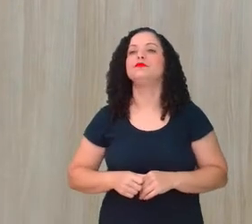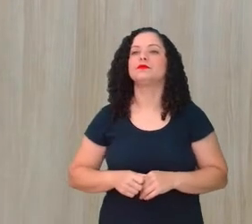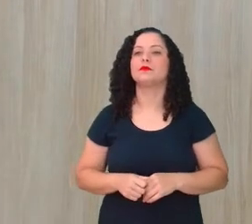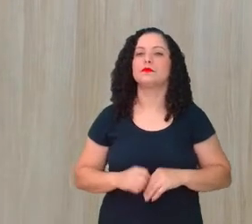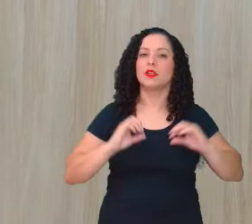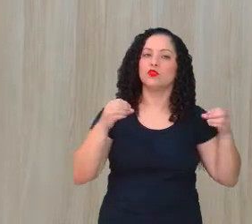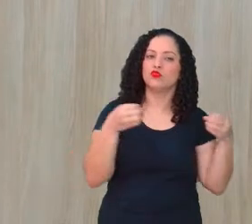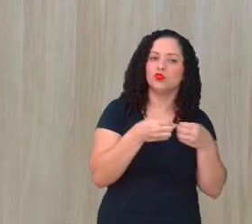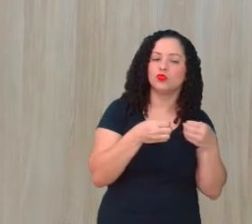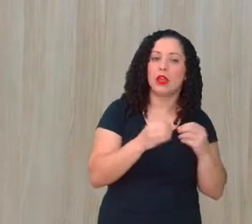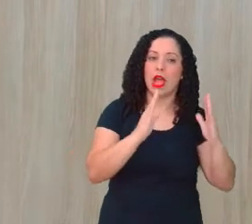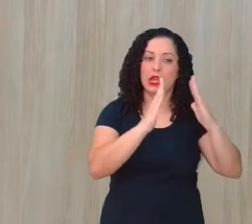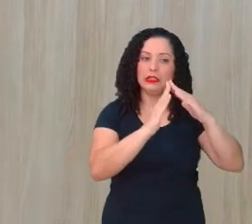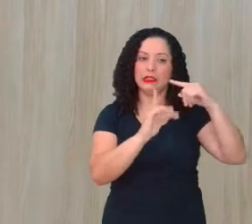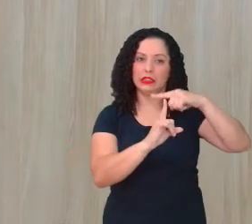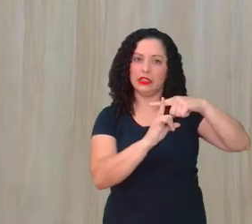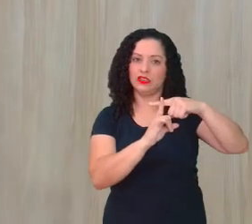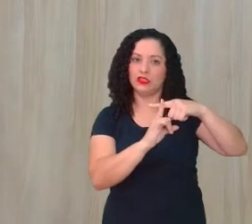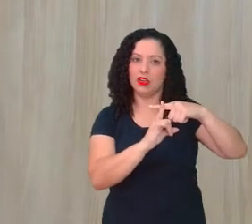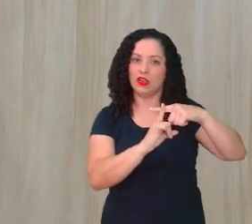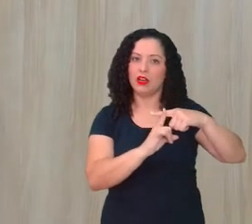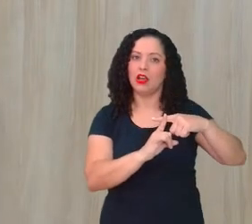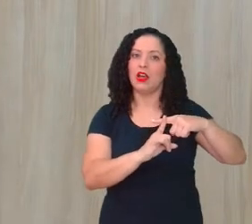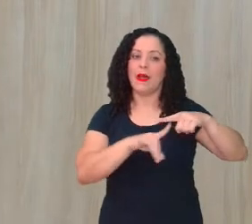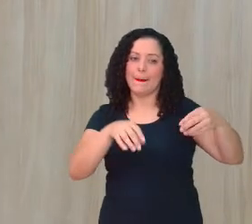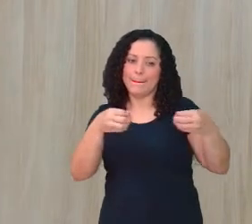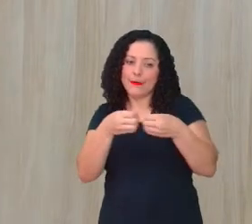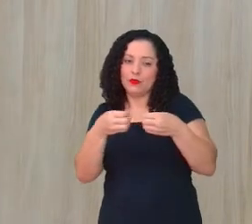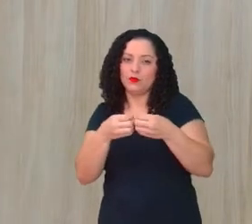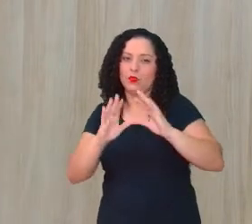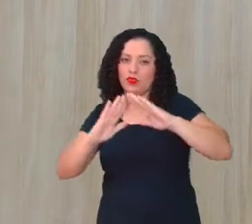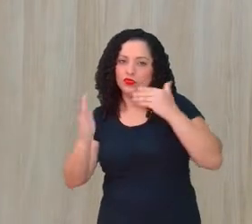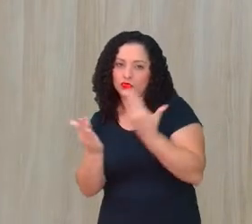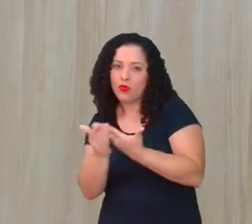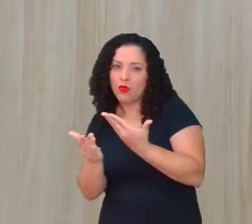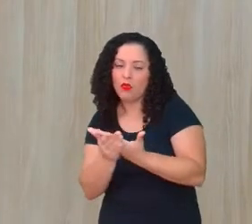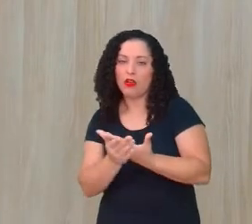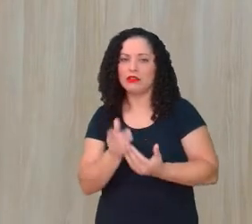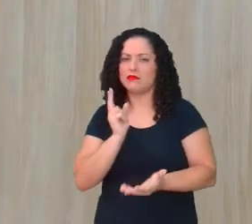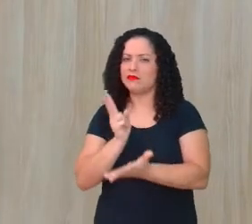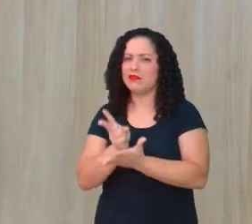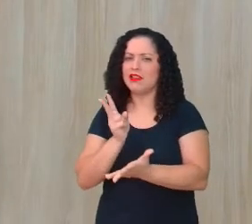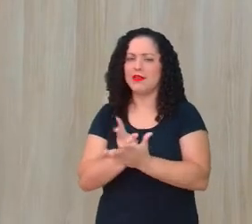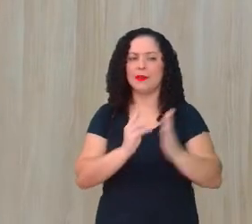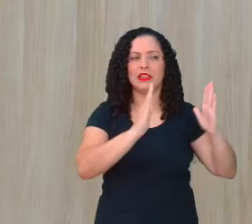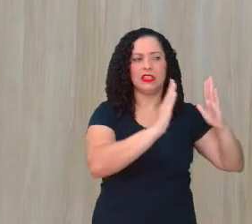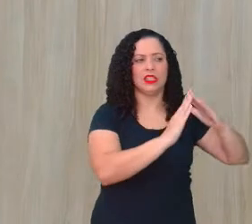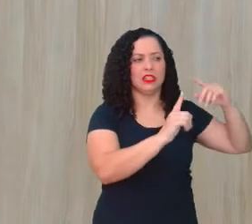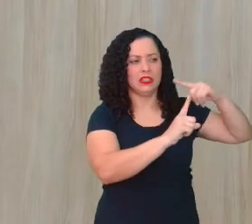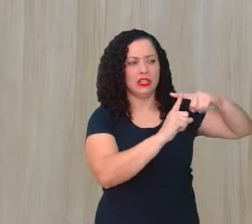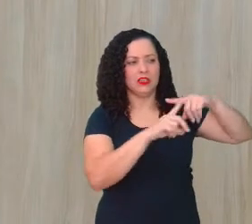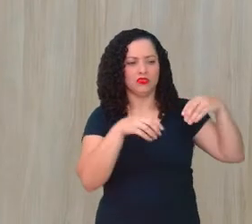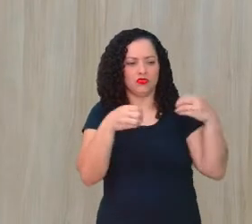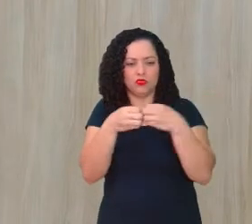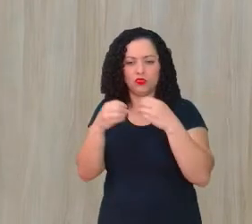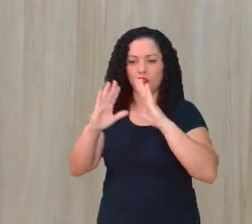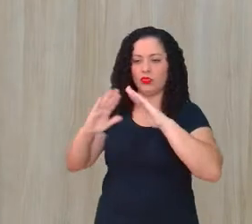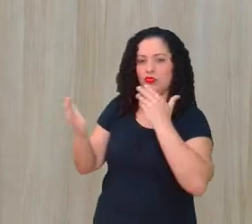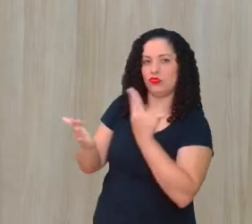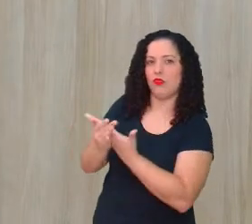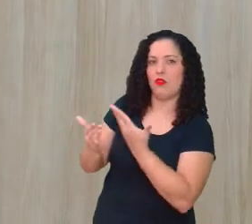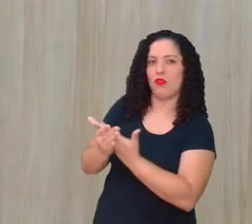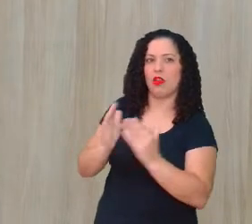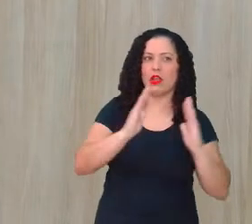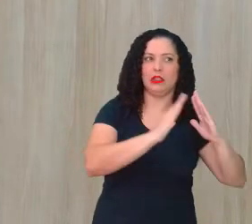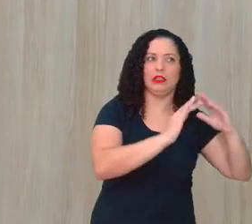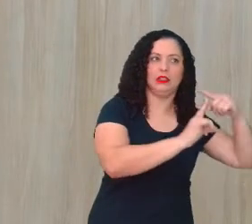igreja uma escola, certo? Ao lado de cada paróquia, né, uma escola. Em 50 anos após o início